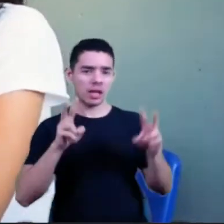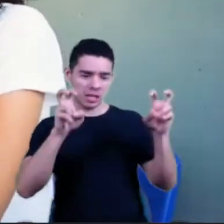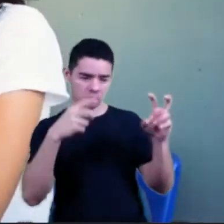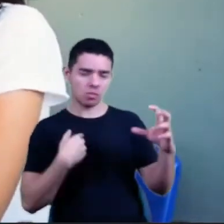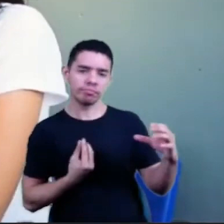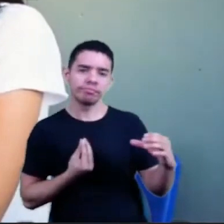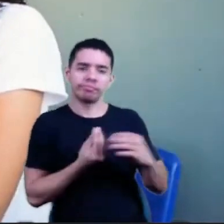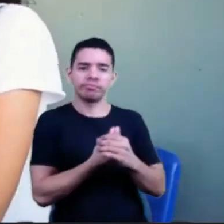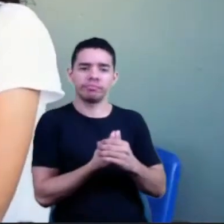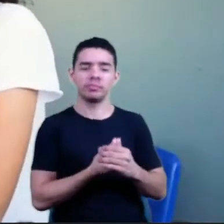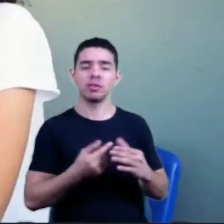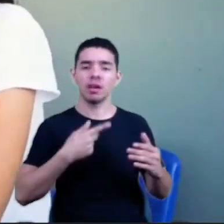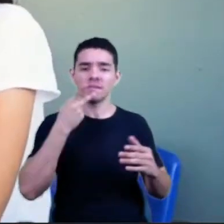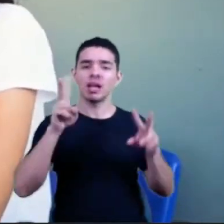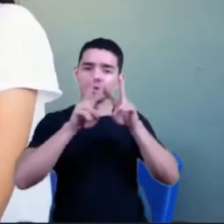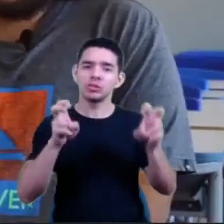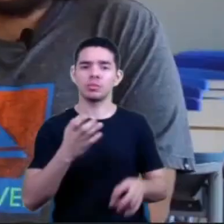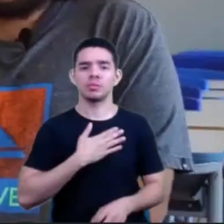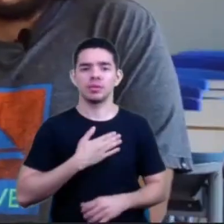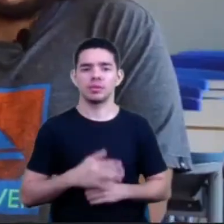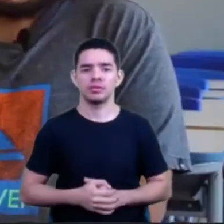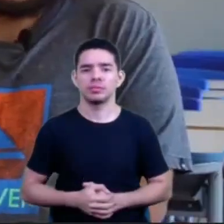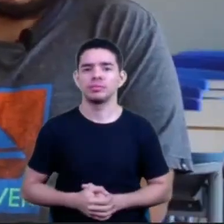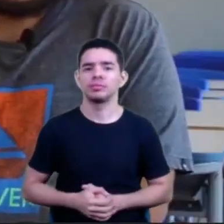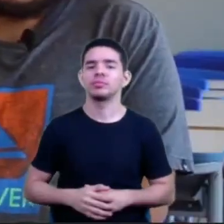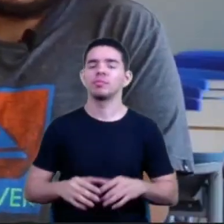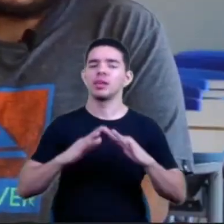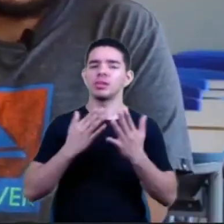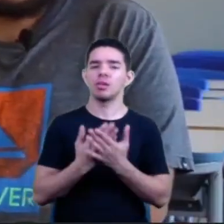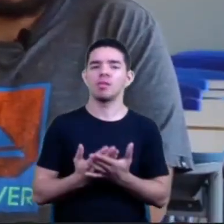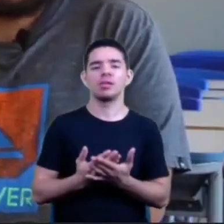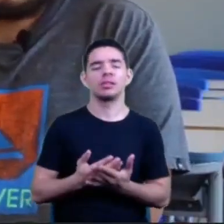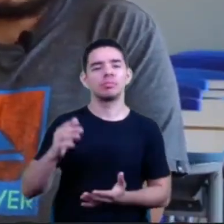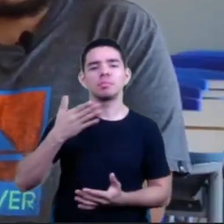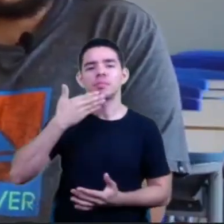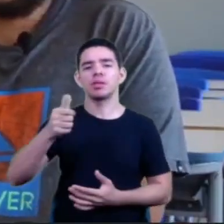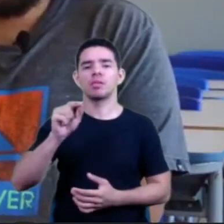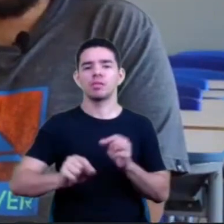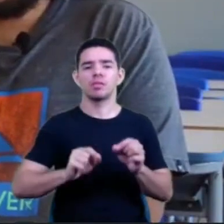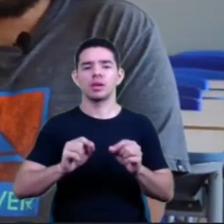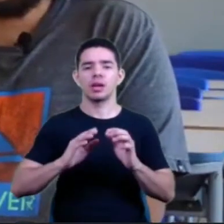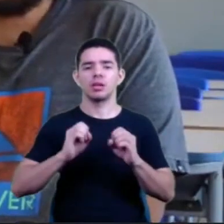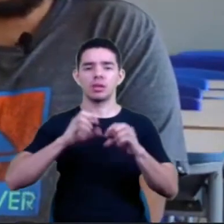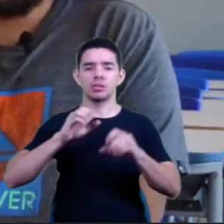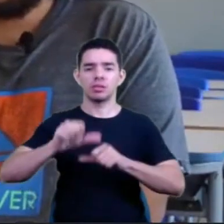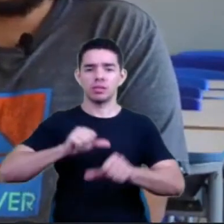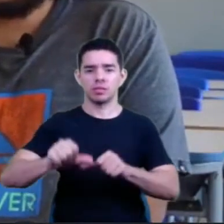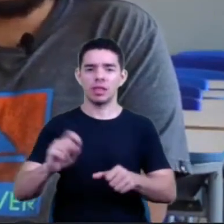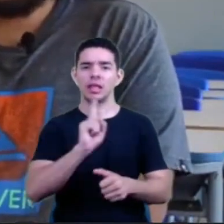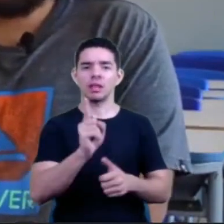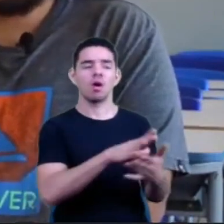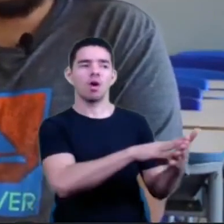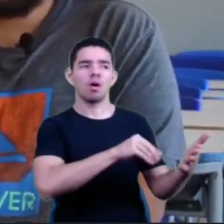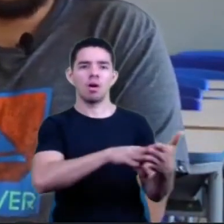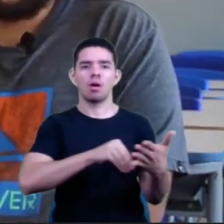assunto. Então eu quero que falem sobre mim. Eu acho que uma escola ideal seria mais uma educação um pouco mais transformadora, e não de fato que seja você copiar as